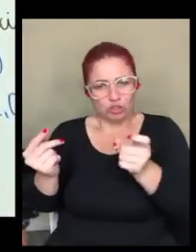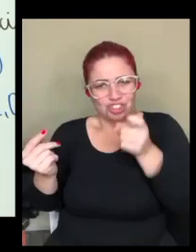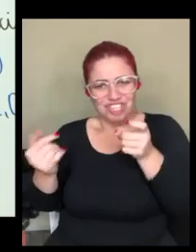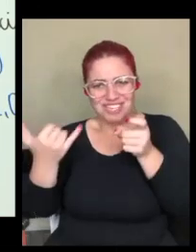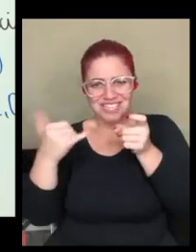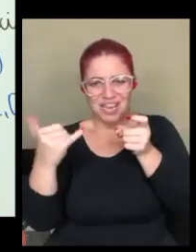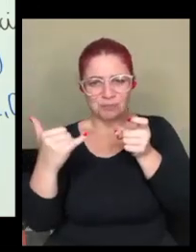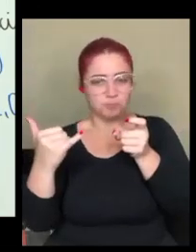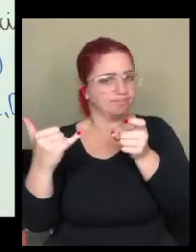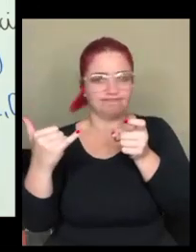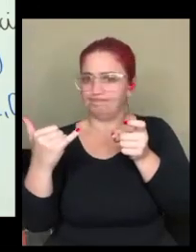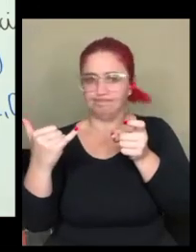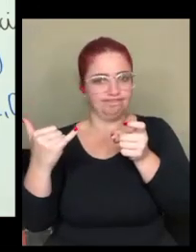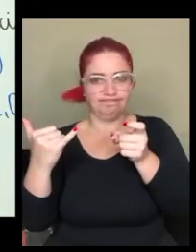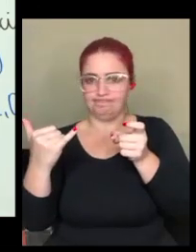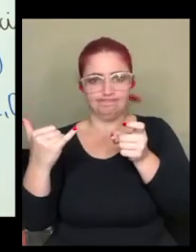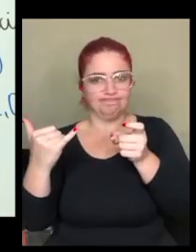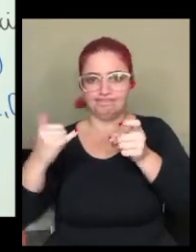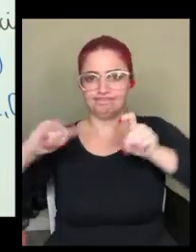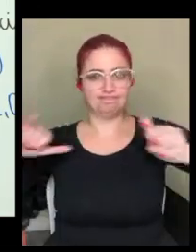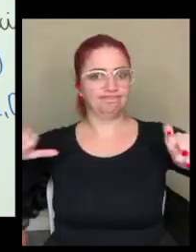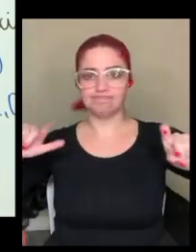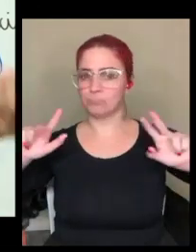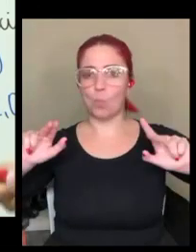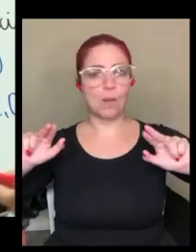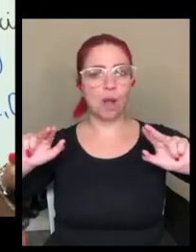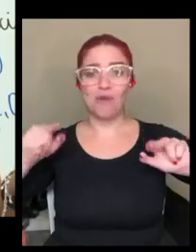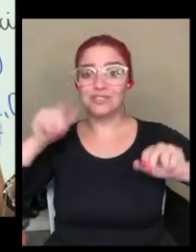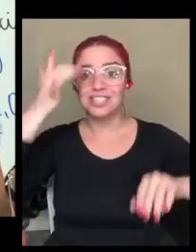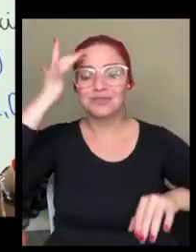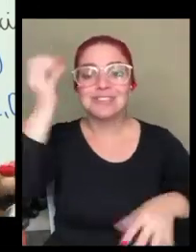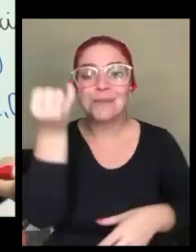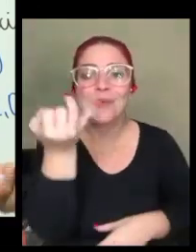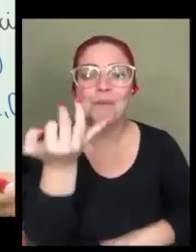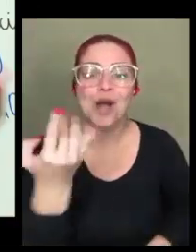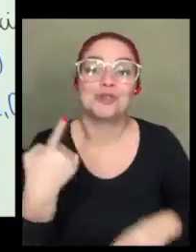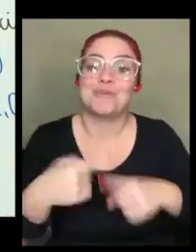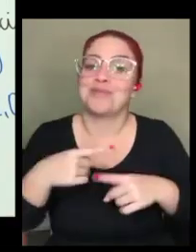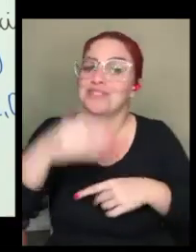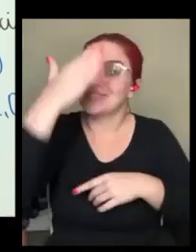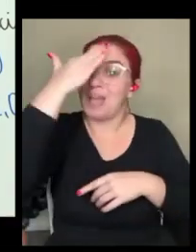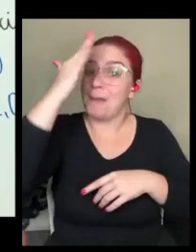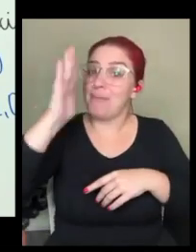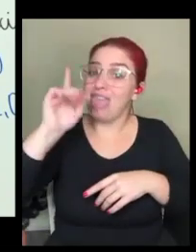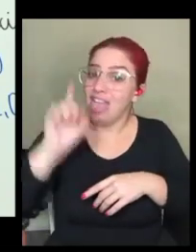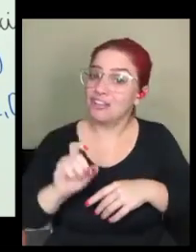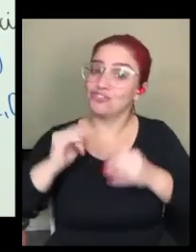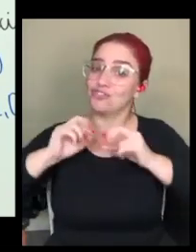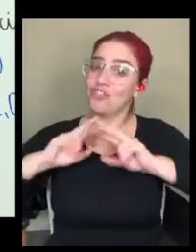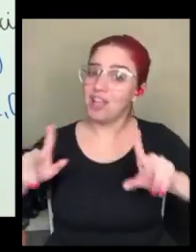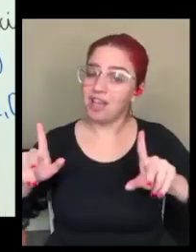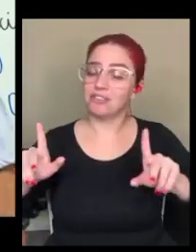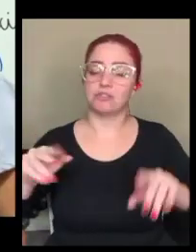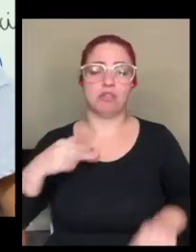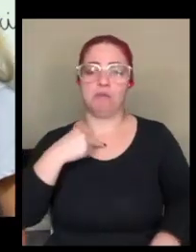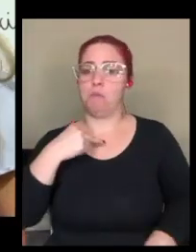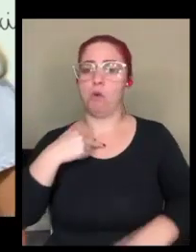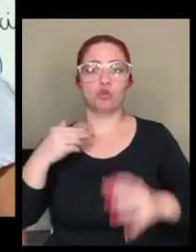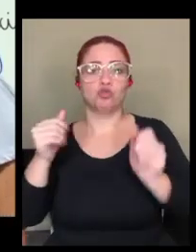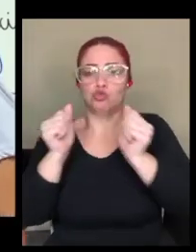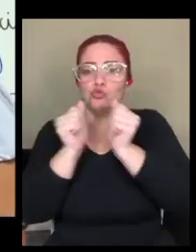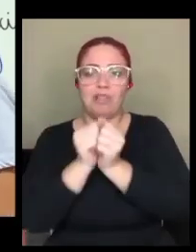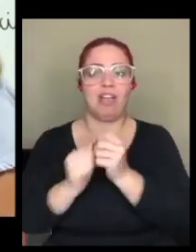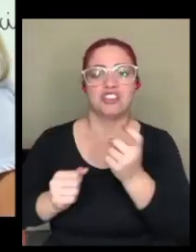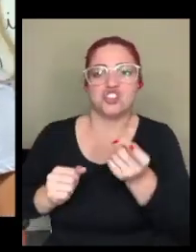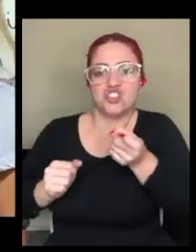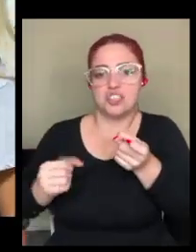mesma categoria? Eu não posso juntar como eu não sei o valor de cada uma, eu não posso juntar, tá bom? Então, eu não posso